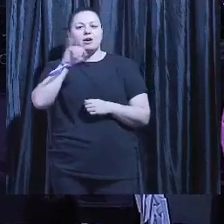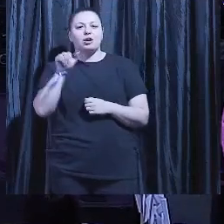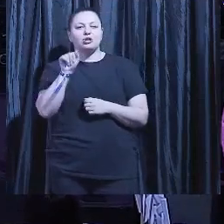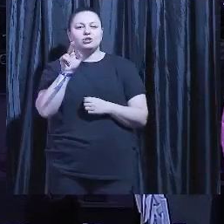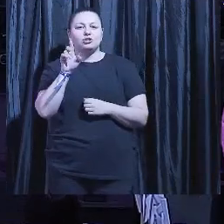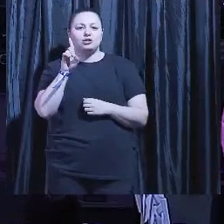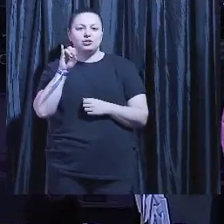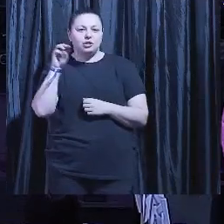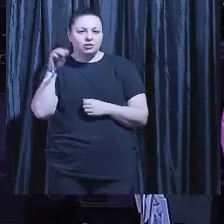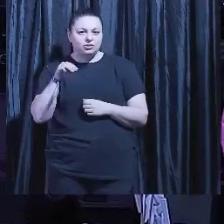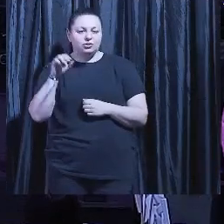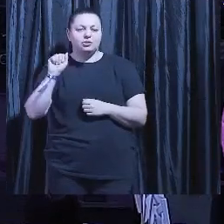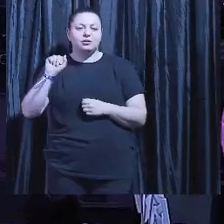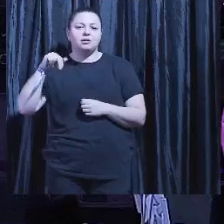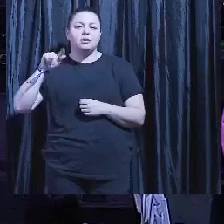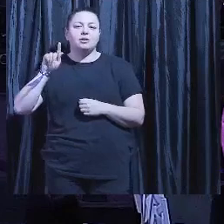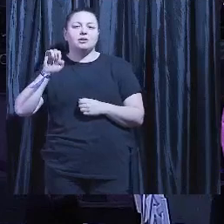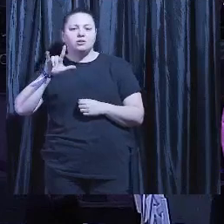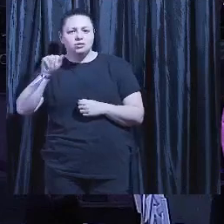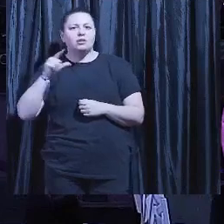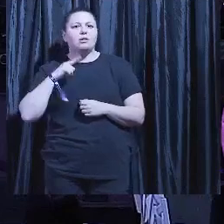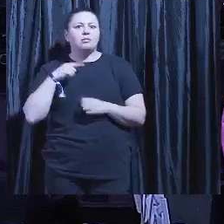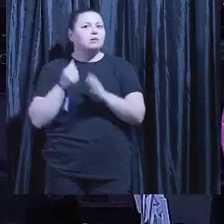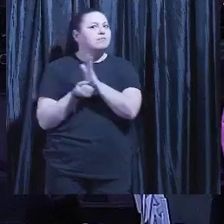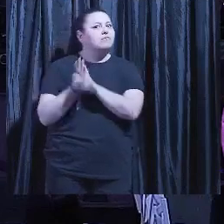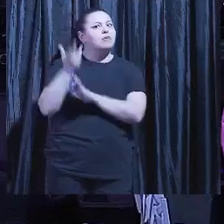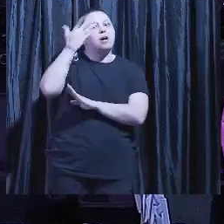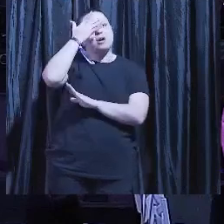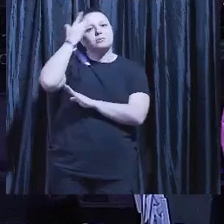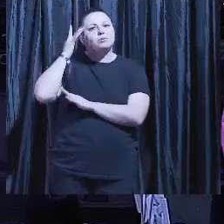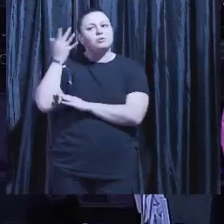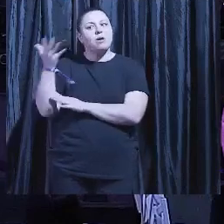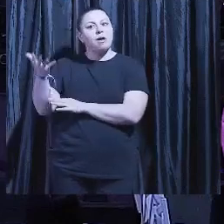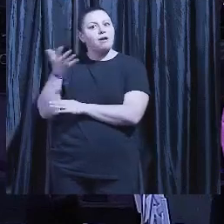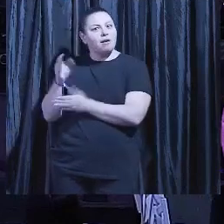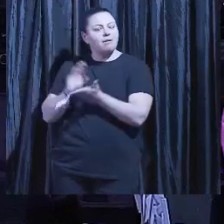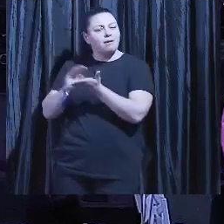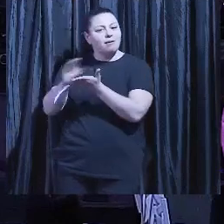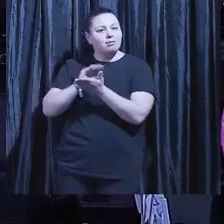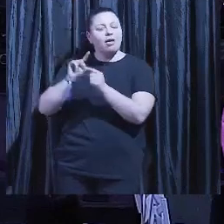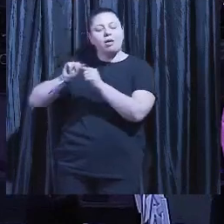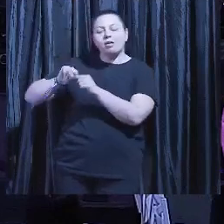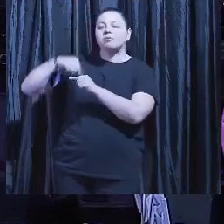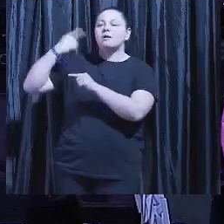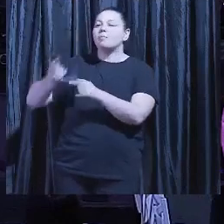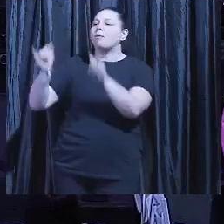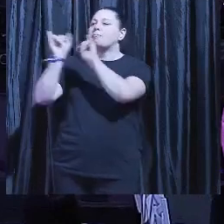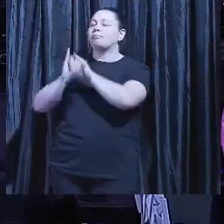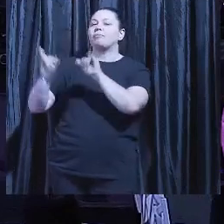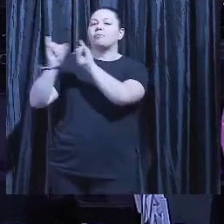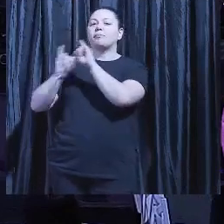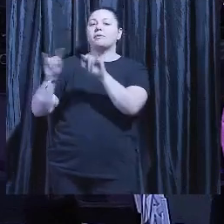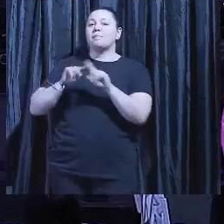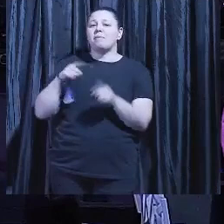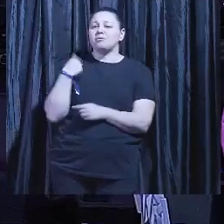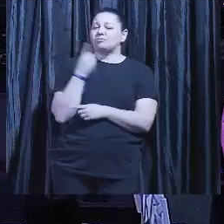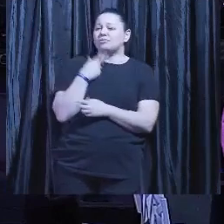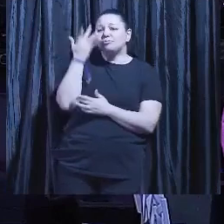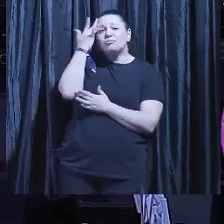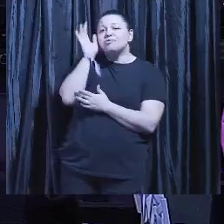muitas pessoas para querer pegar esses dados e depois contar a nossa história em outros lugares sem a gente sequer saber para onde que ia essa